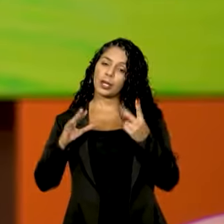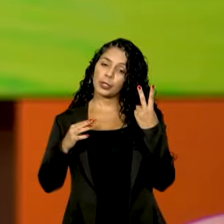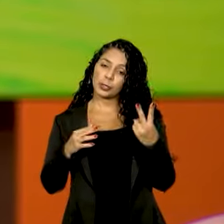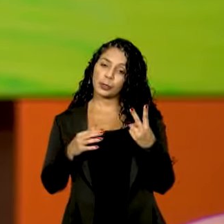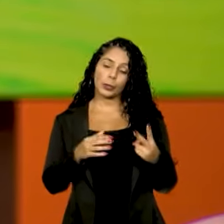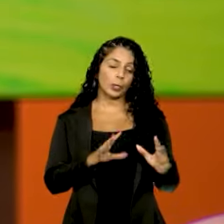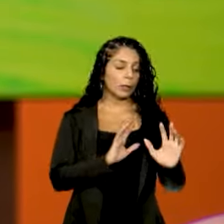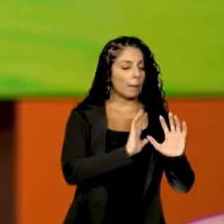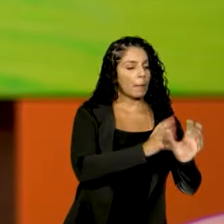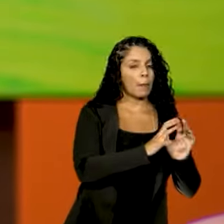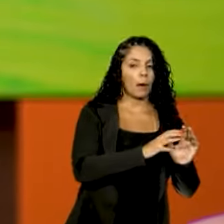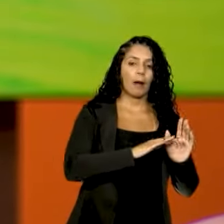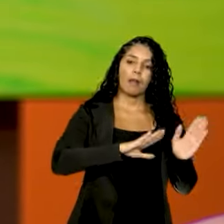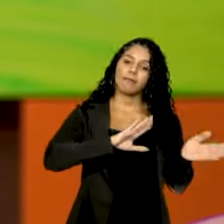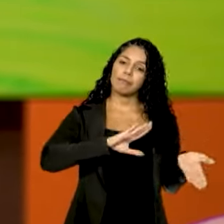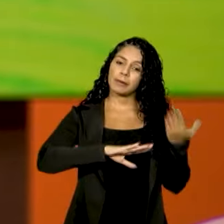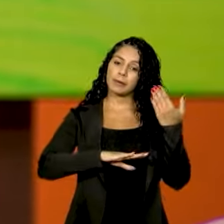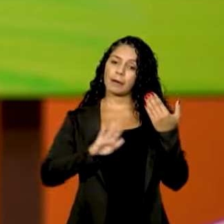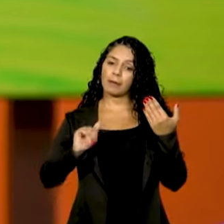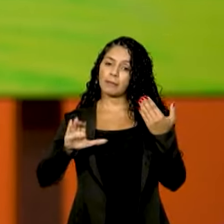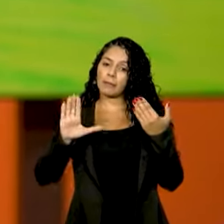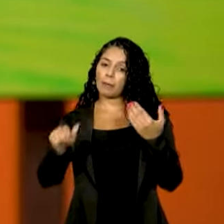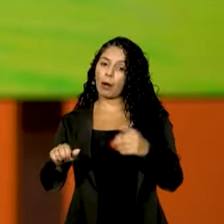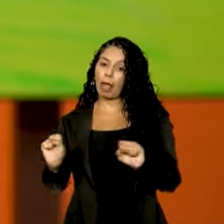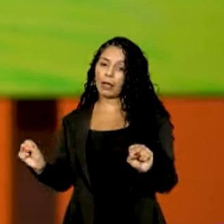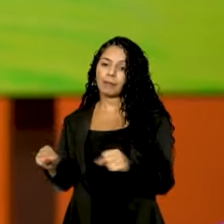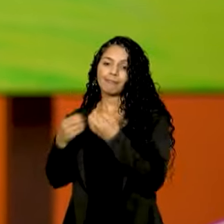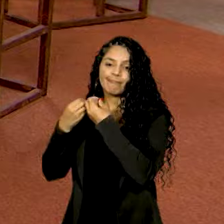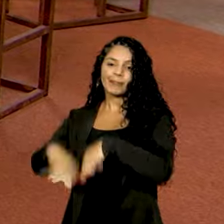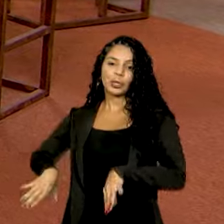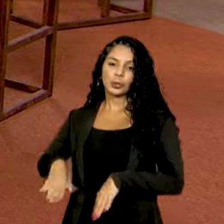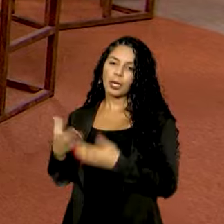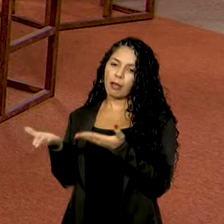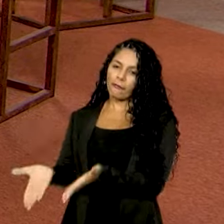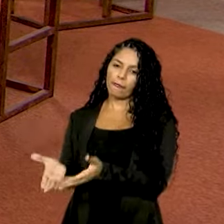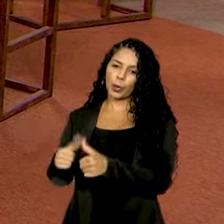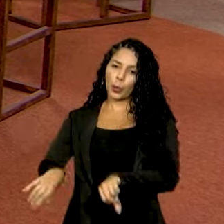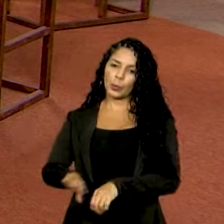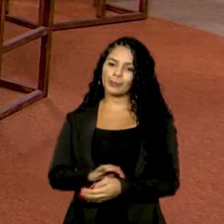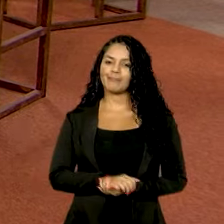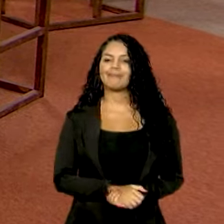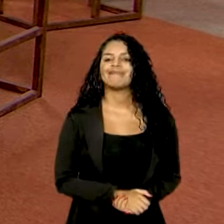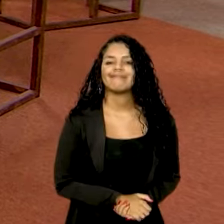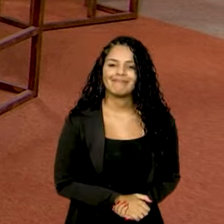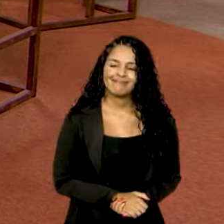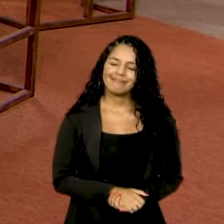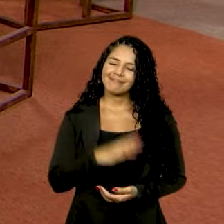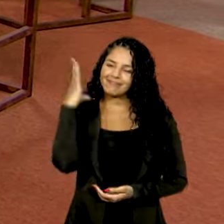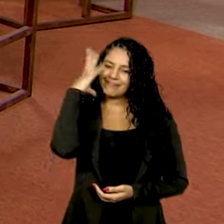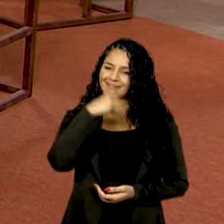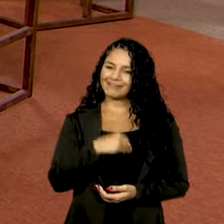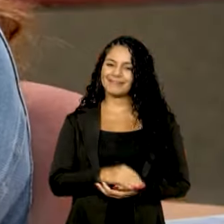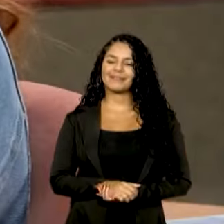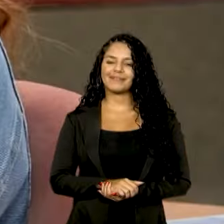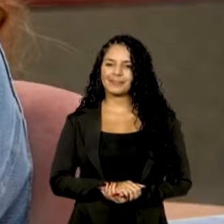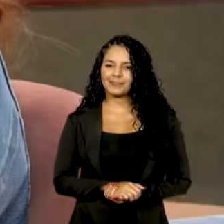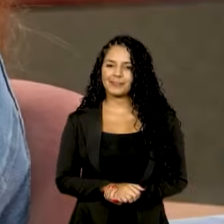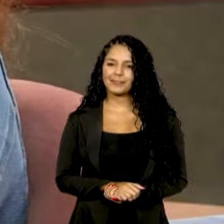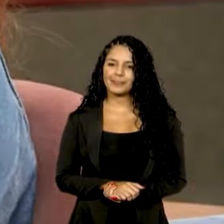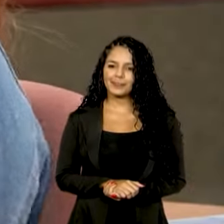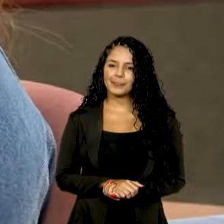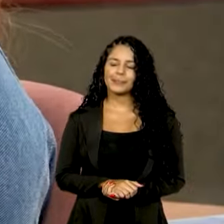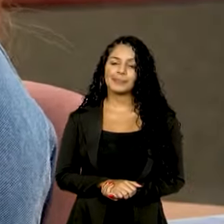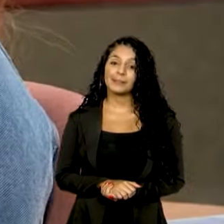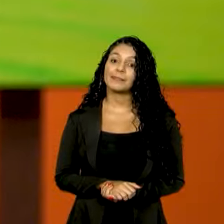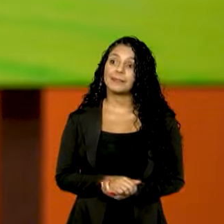e para a peteca. E a boneca dilacerada ficou. Ai, gente, que coisa linda!